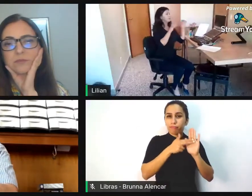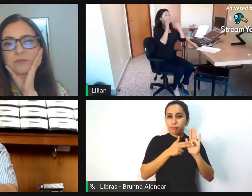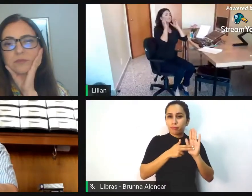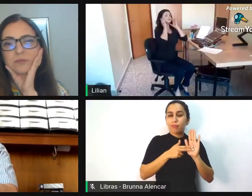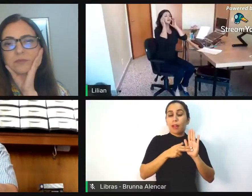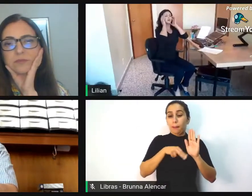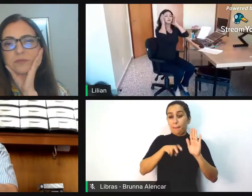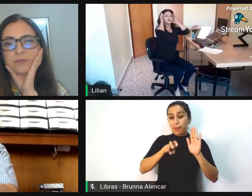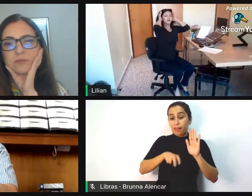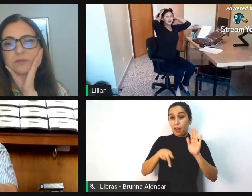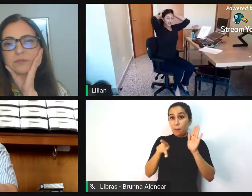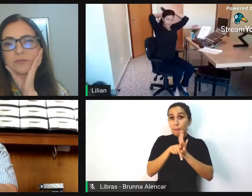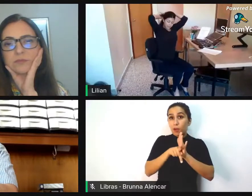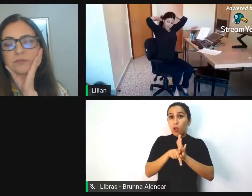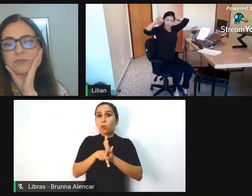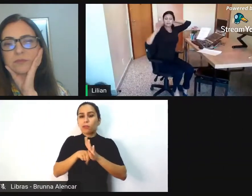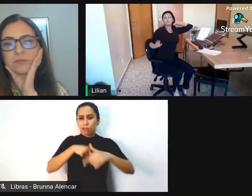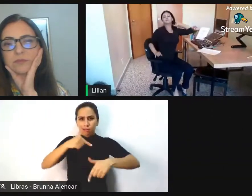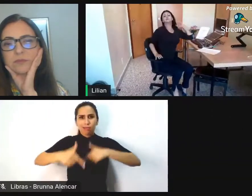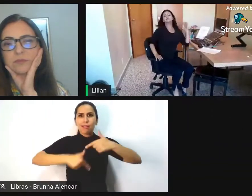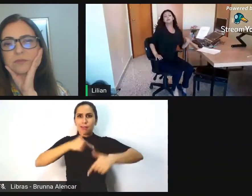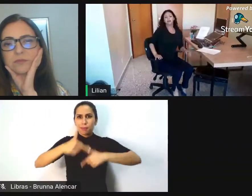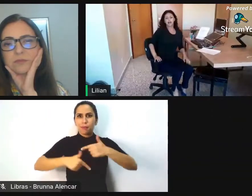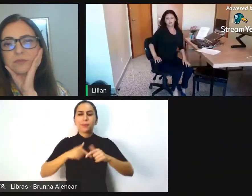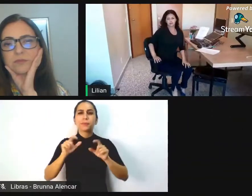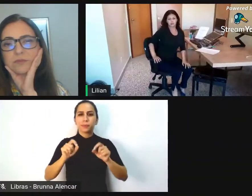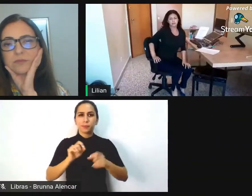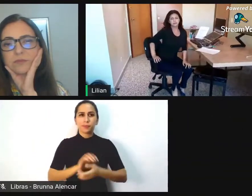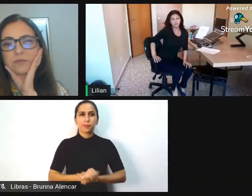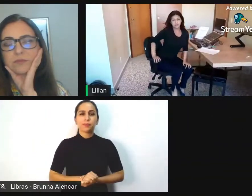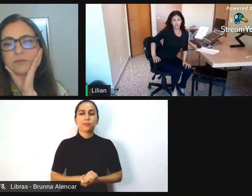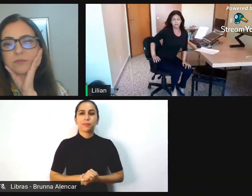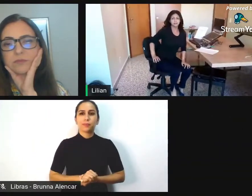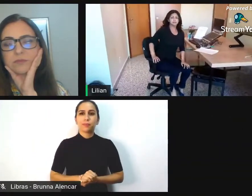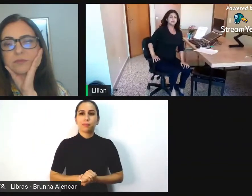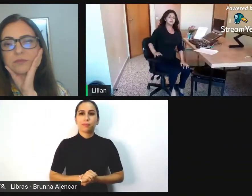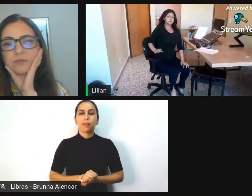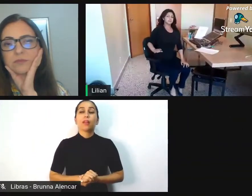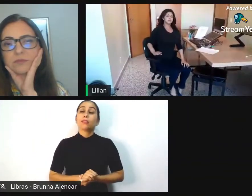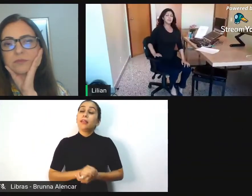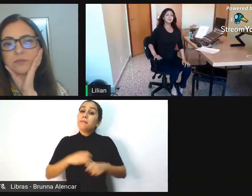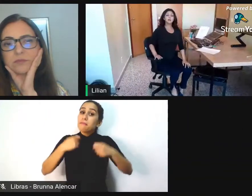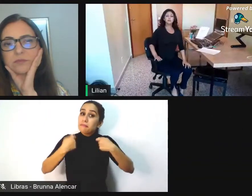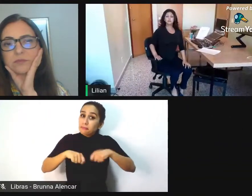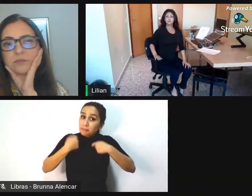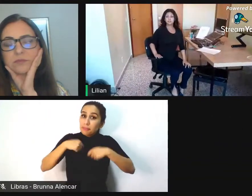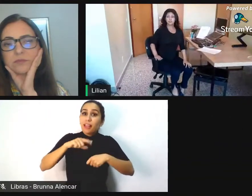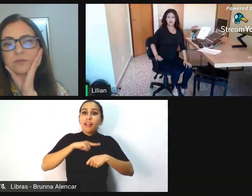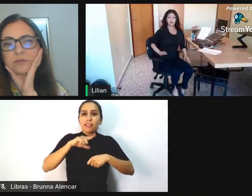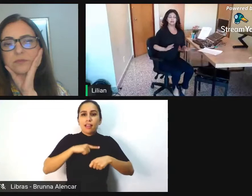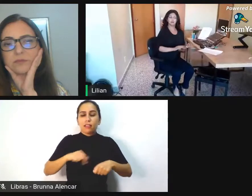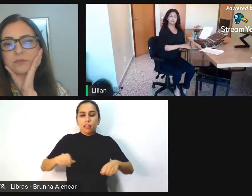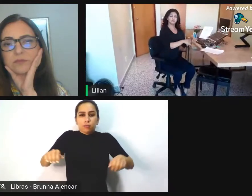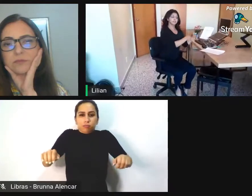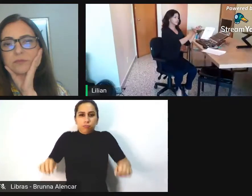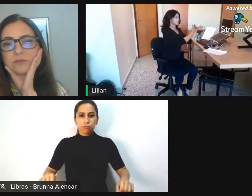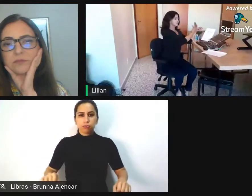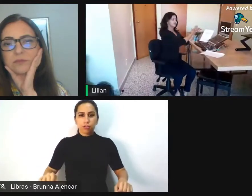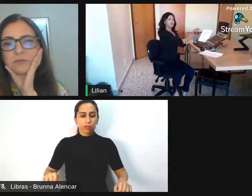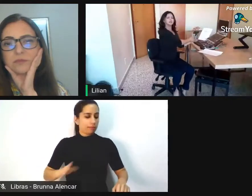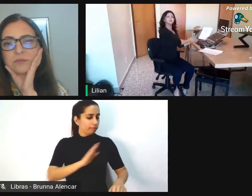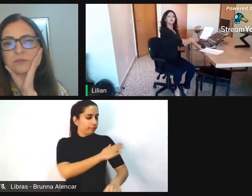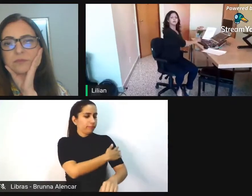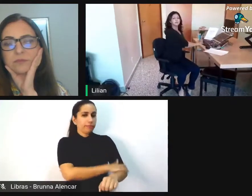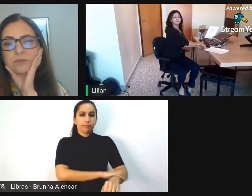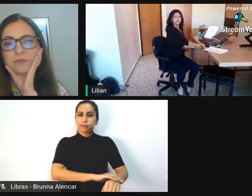padrão, né, para escritório, ela deve possuir braços, tá? Não para digitar, como vocês